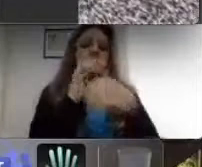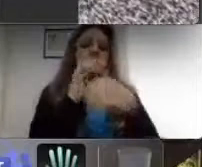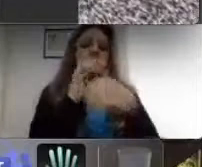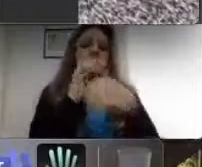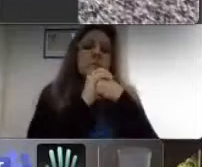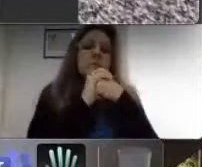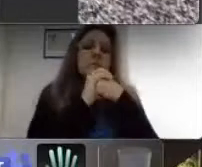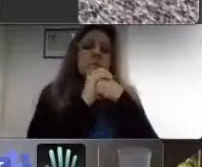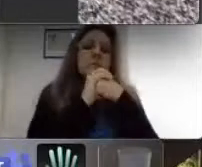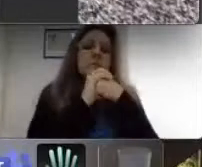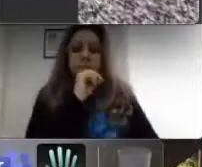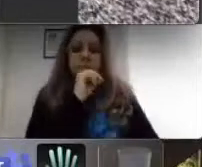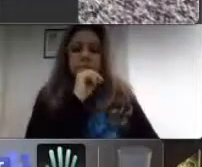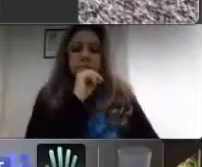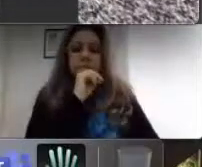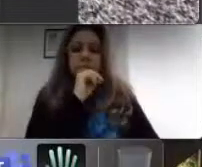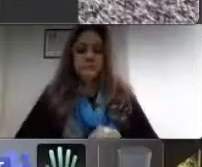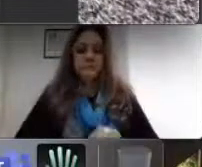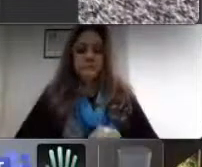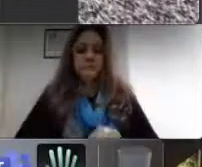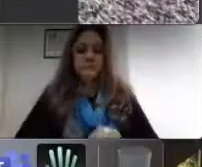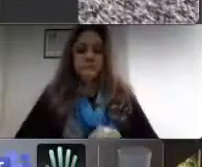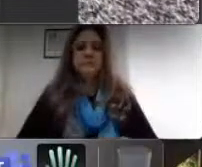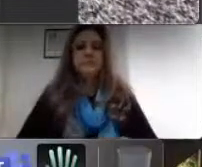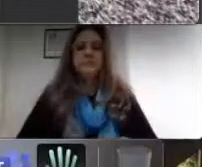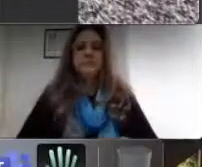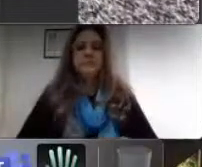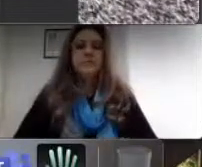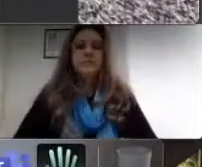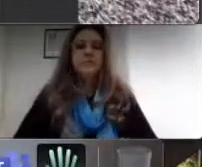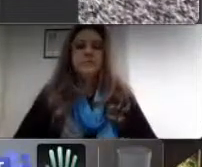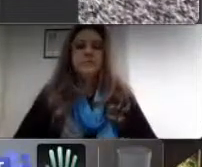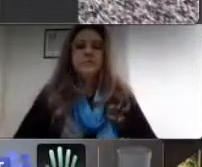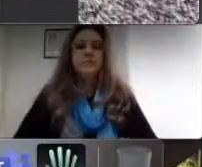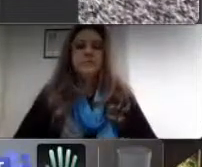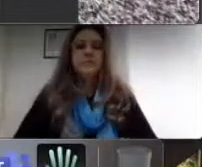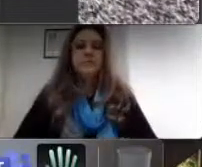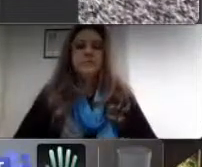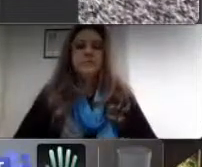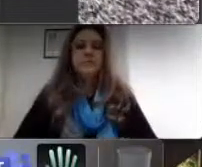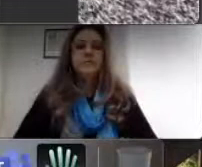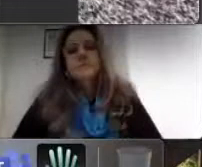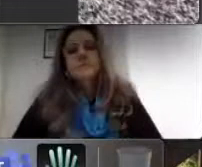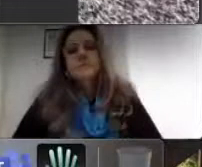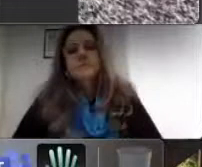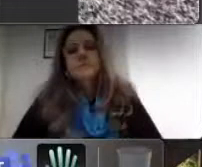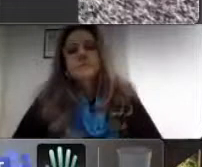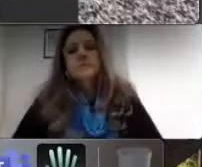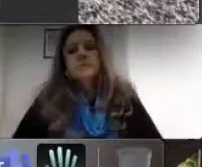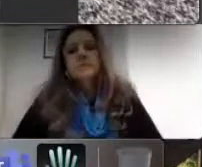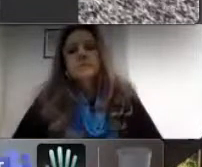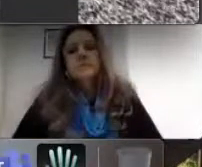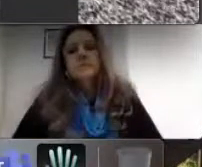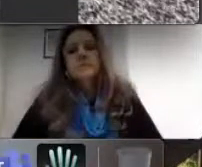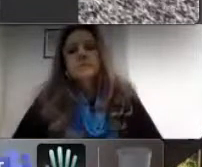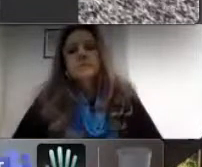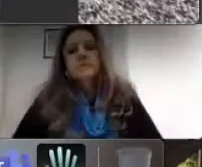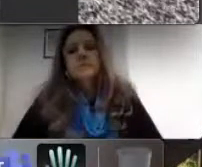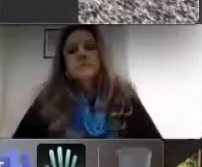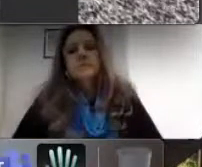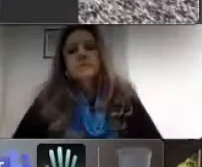que observar a matéria também, contribui a criar uma ideia da matéria, da matéria